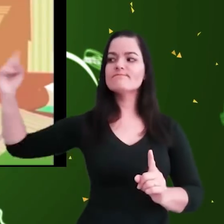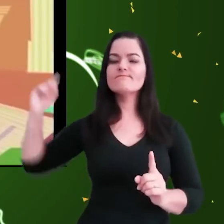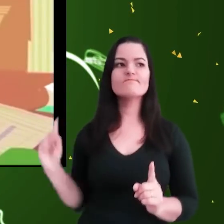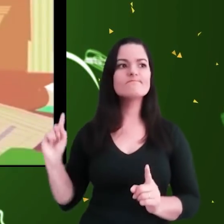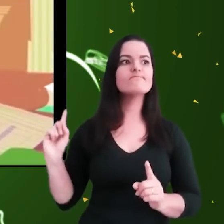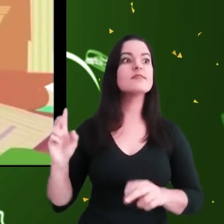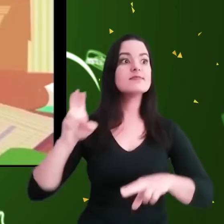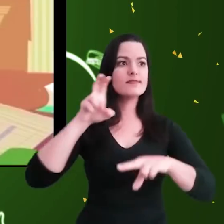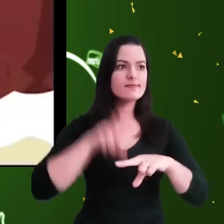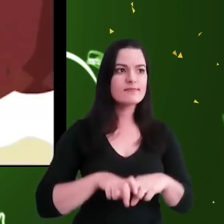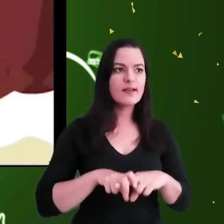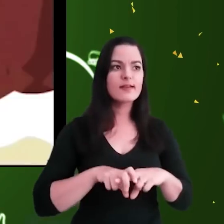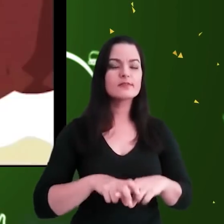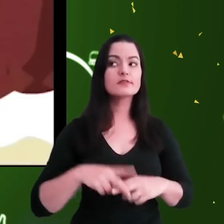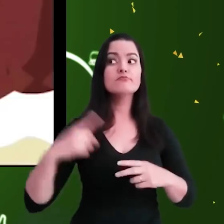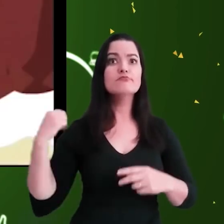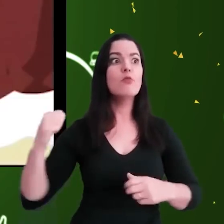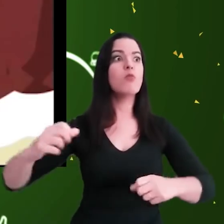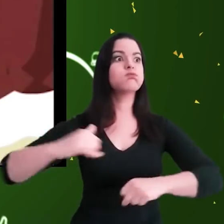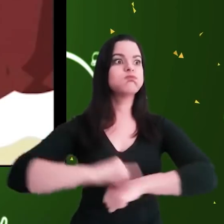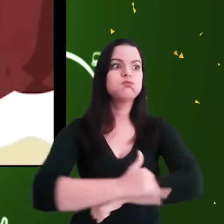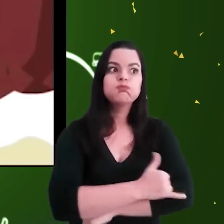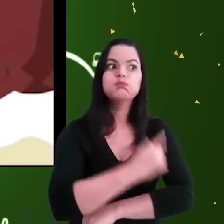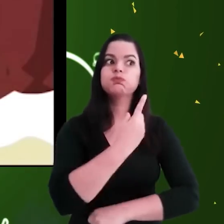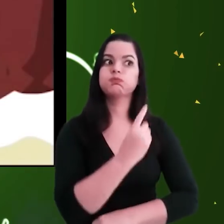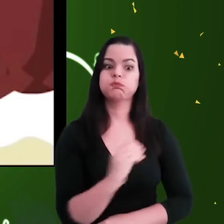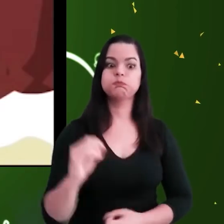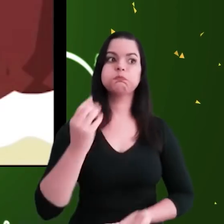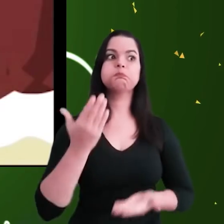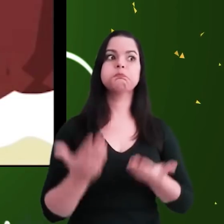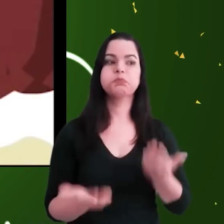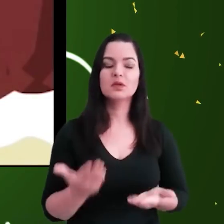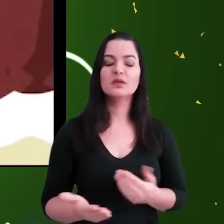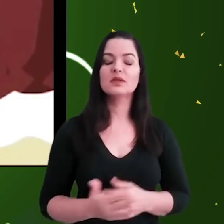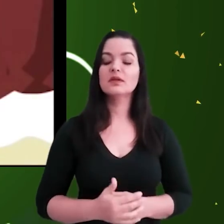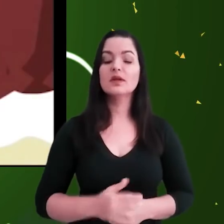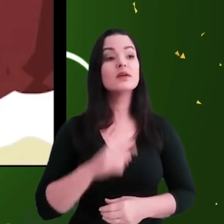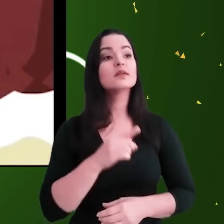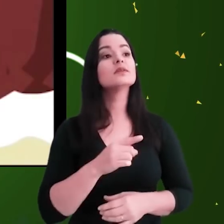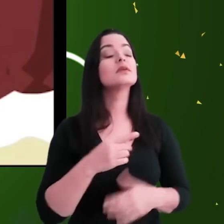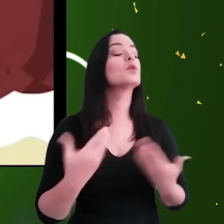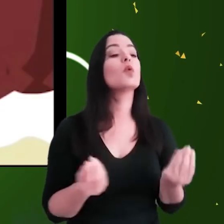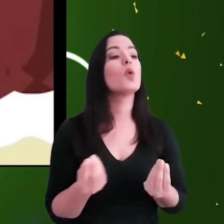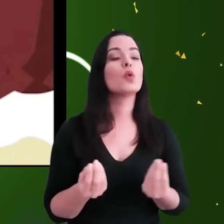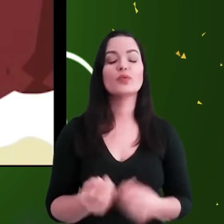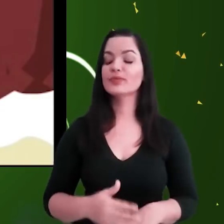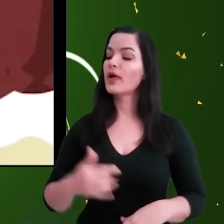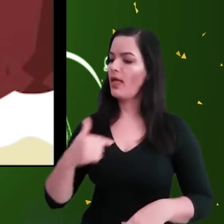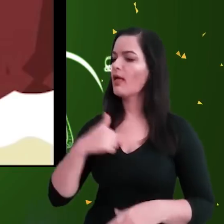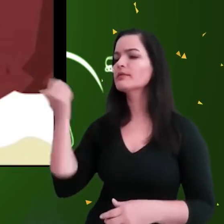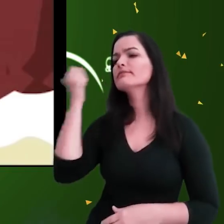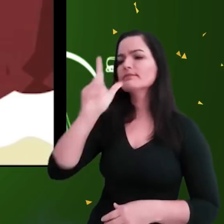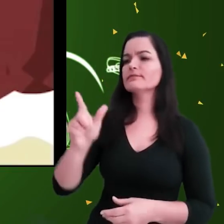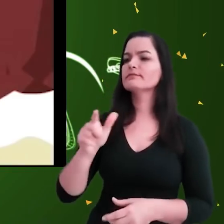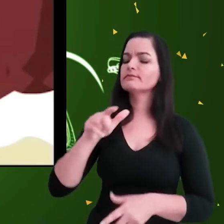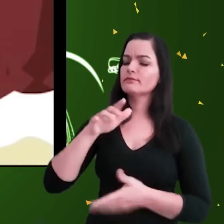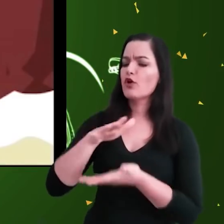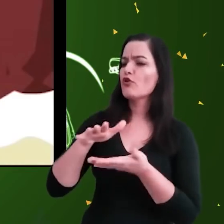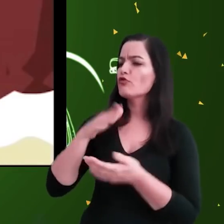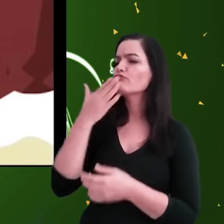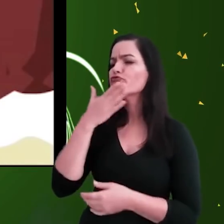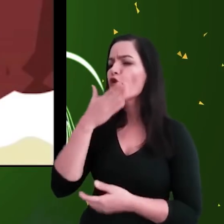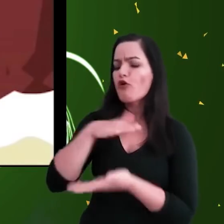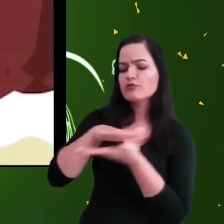quilos. E o seu? Foi tudo bem. Eu terminei aquela encomenda de 15 mil brigadeiros. As crianças que deram